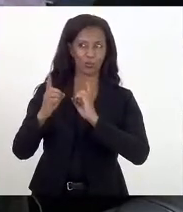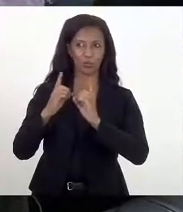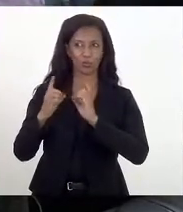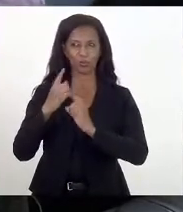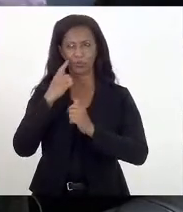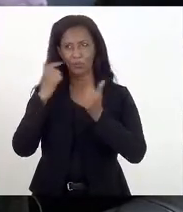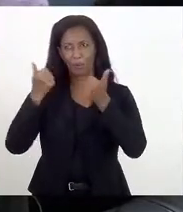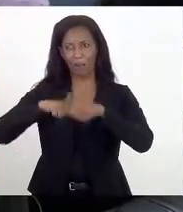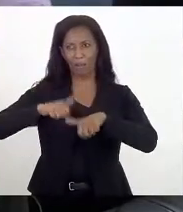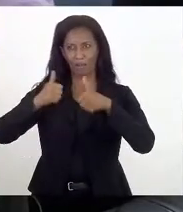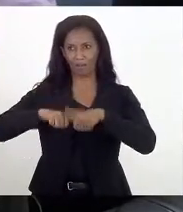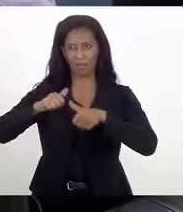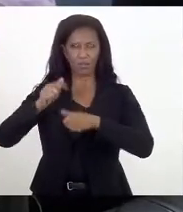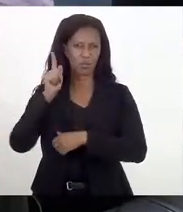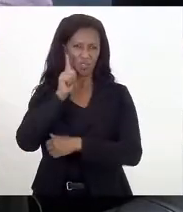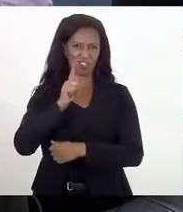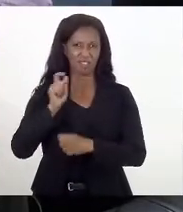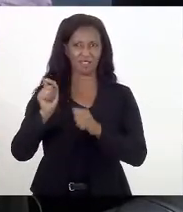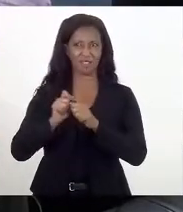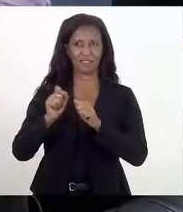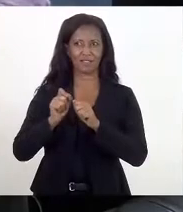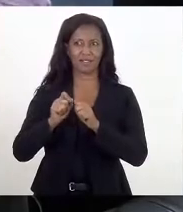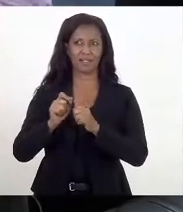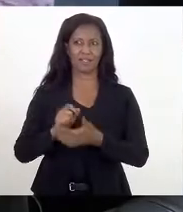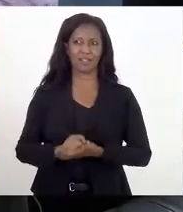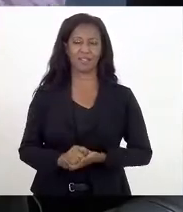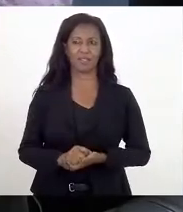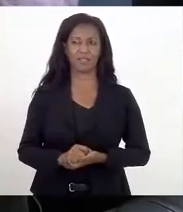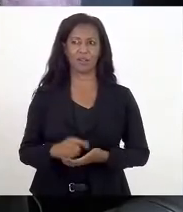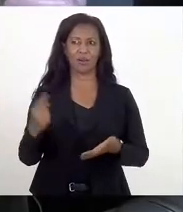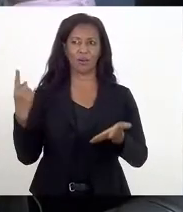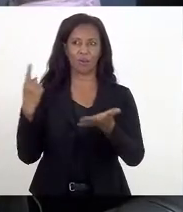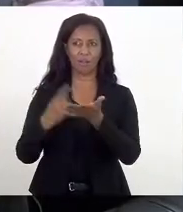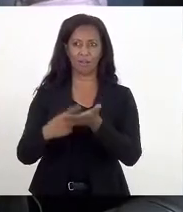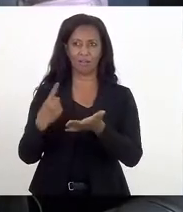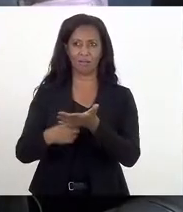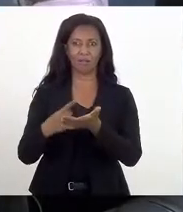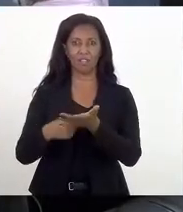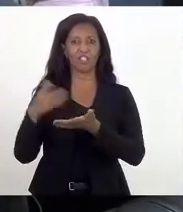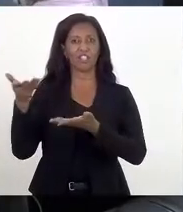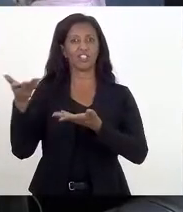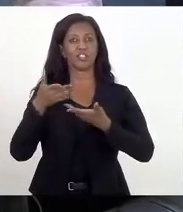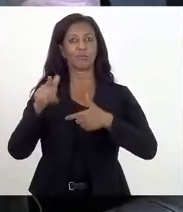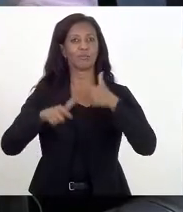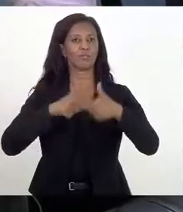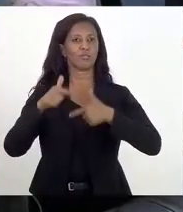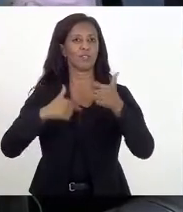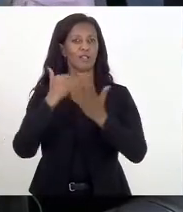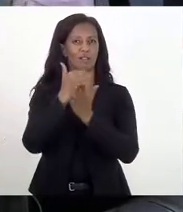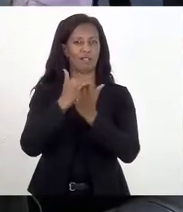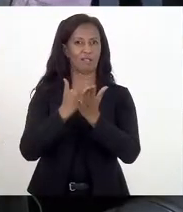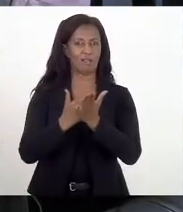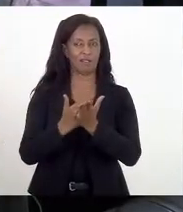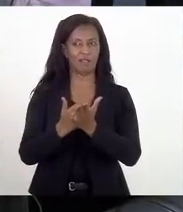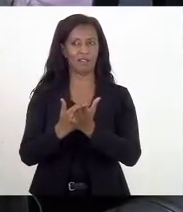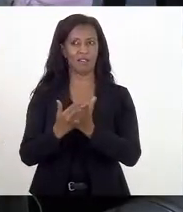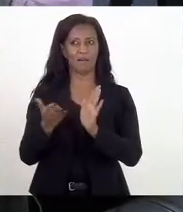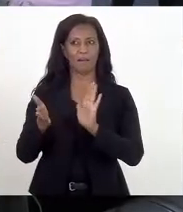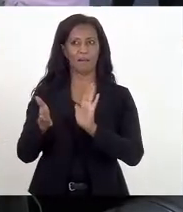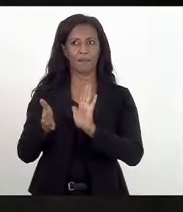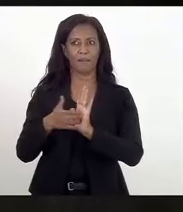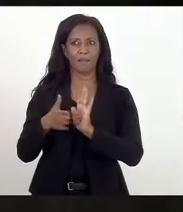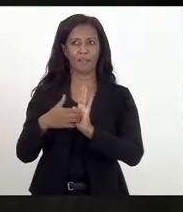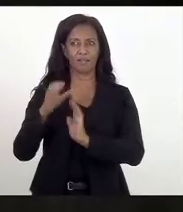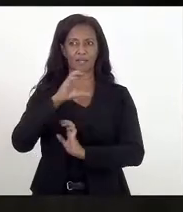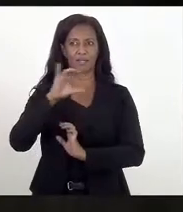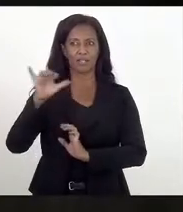as emendas. Se a gente conseguir fazer o encaminhamento para um acordo, a gente chama os trabalhos à ordem. Vamos escolher de novo o parecer da CCJ,